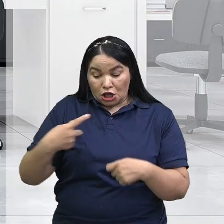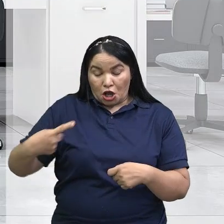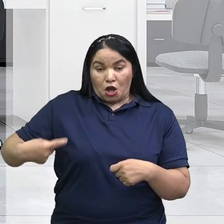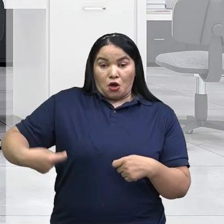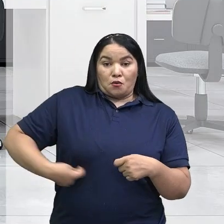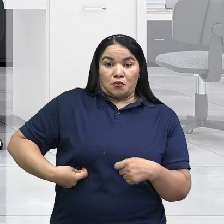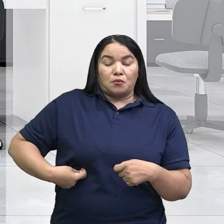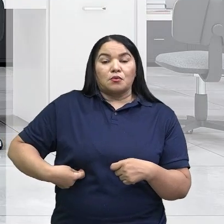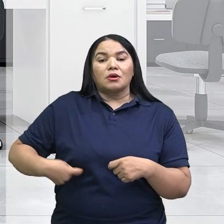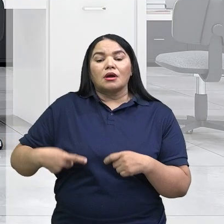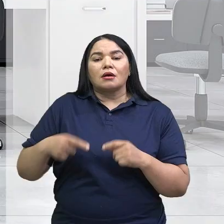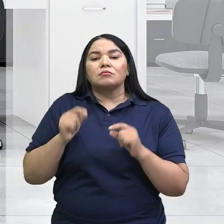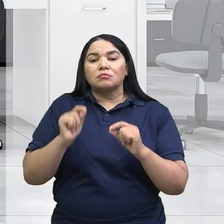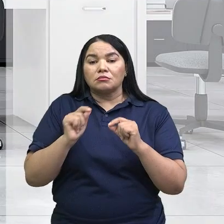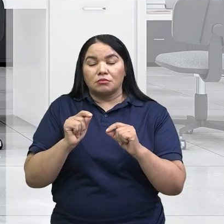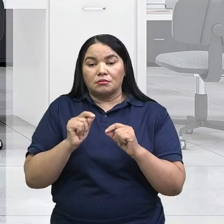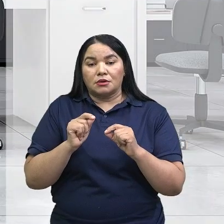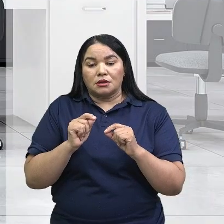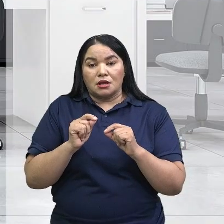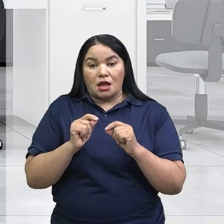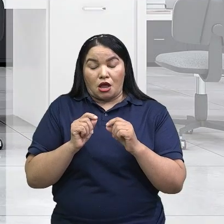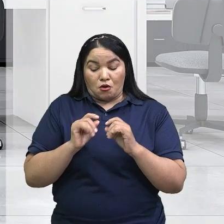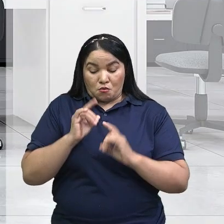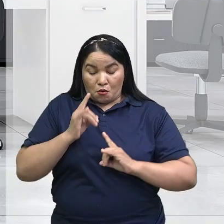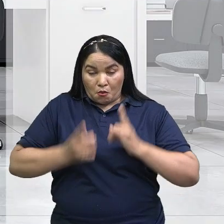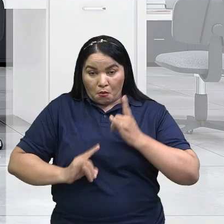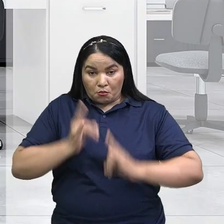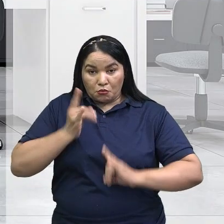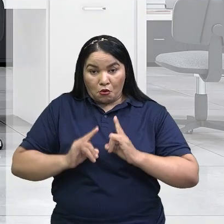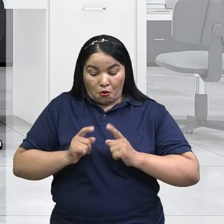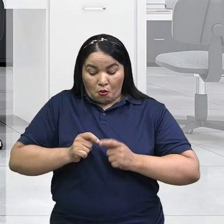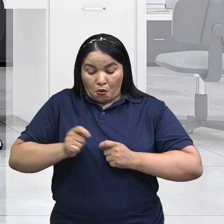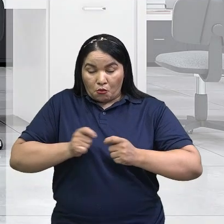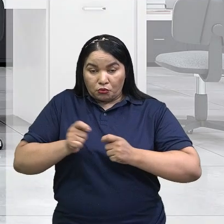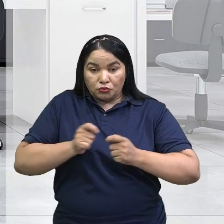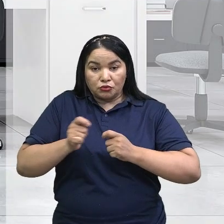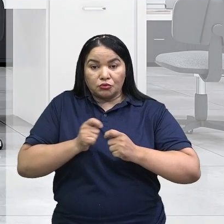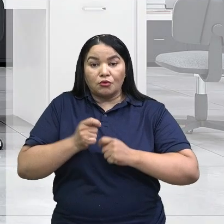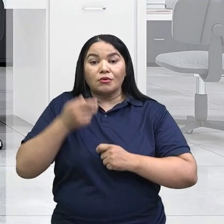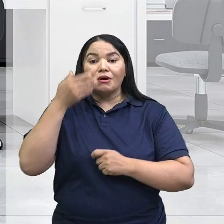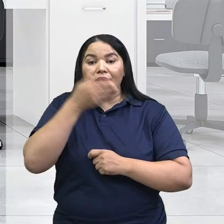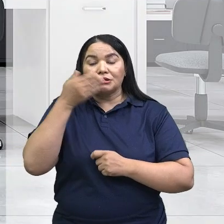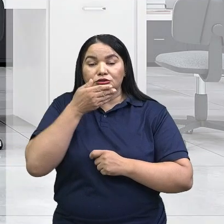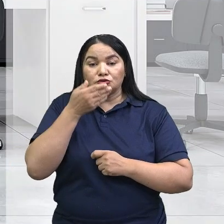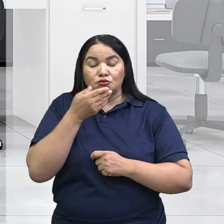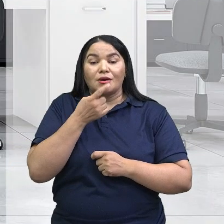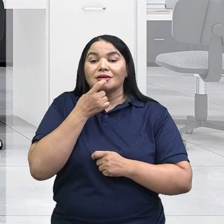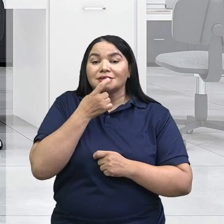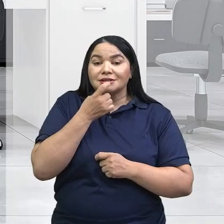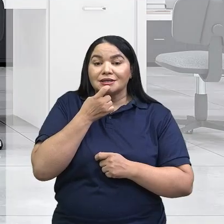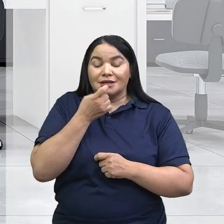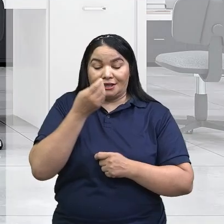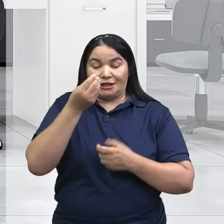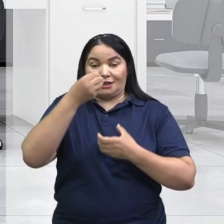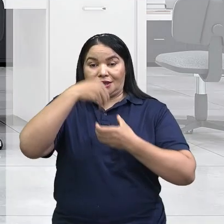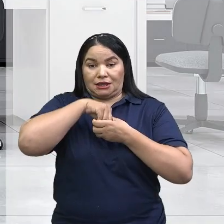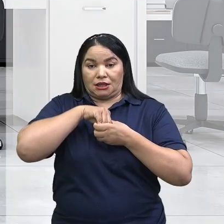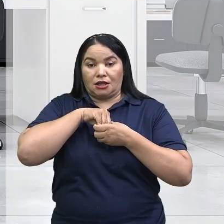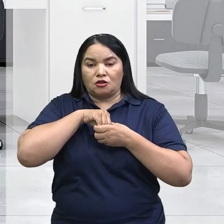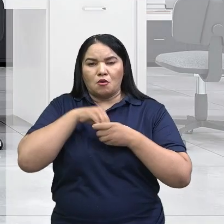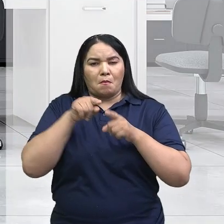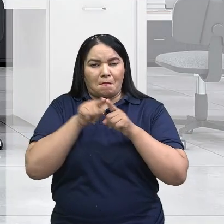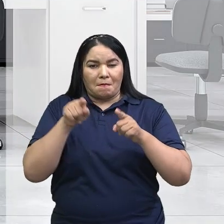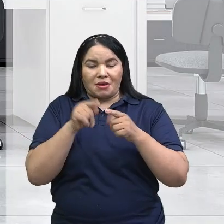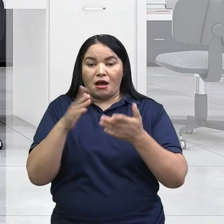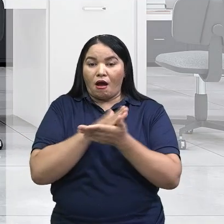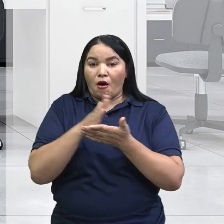Por quê? A insulina é um hormônio que vai controlar os níveis de açúcar no sangue. Né? Só que algumas pessoas